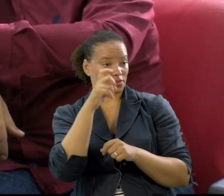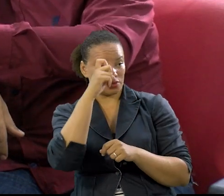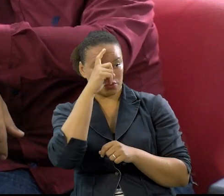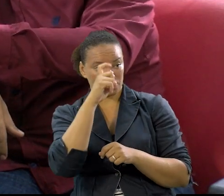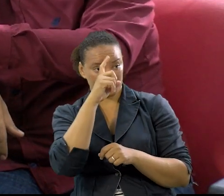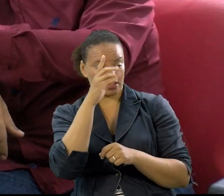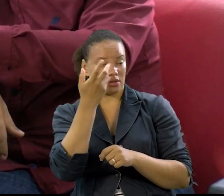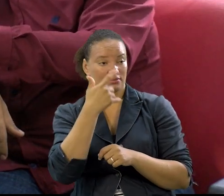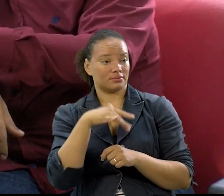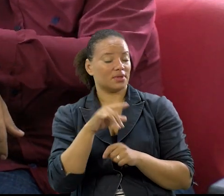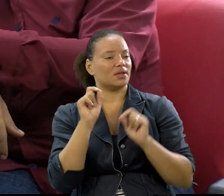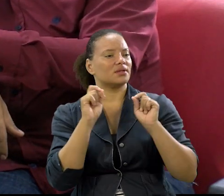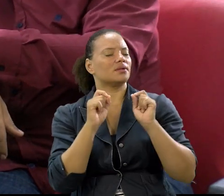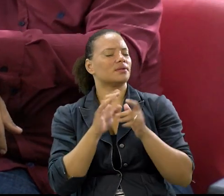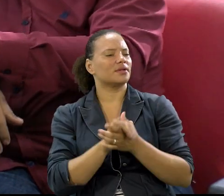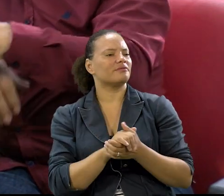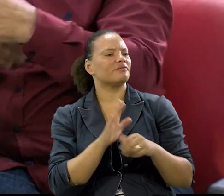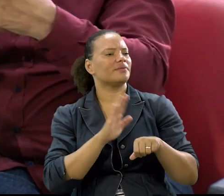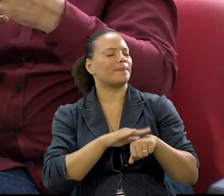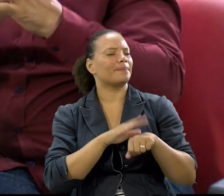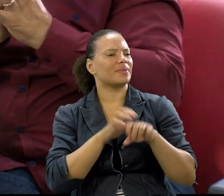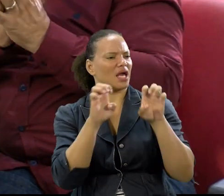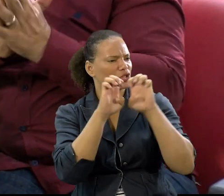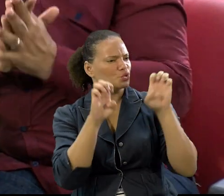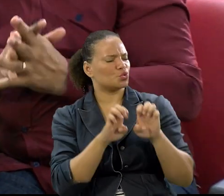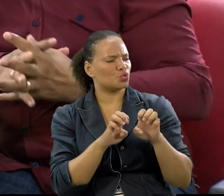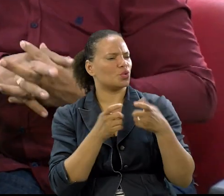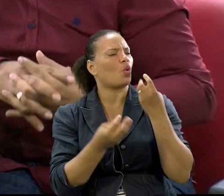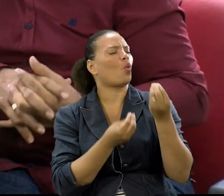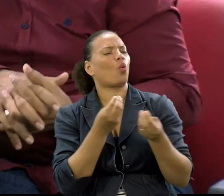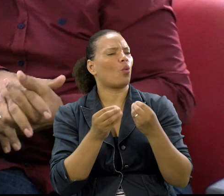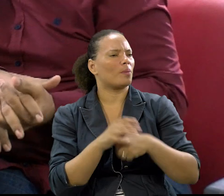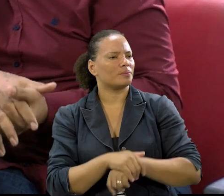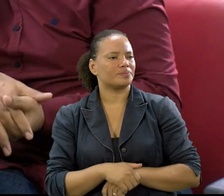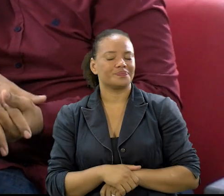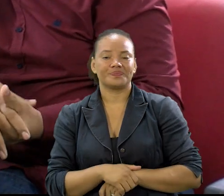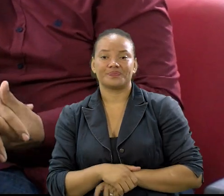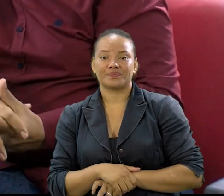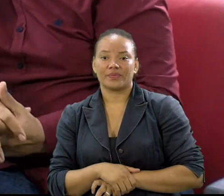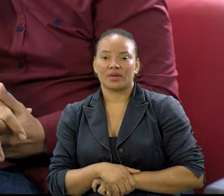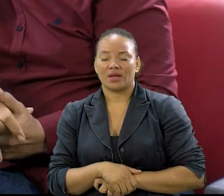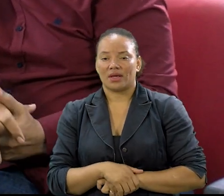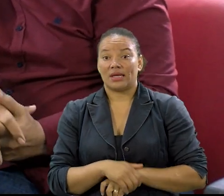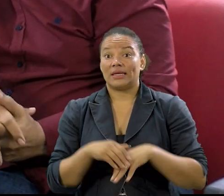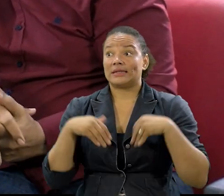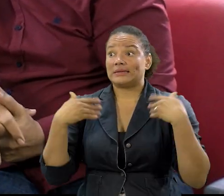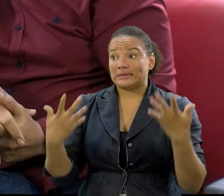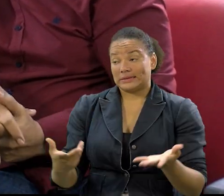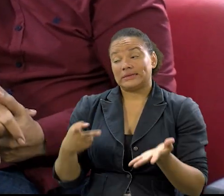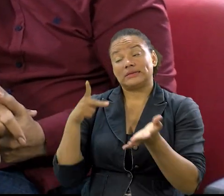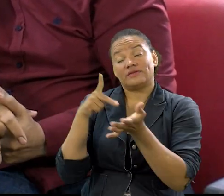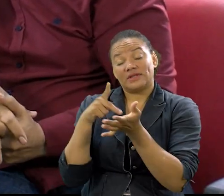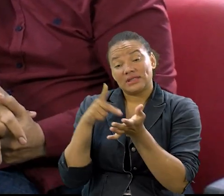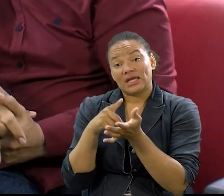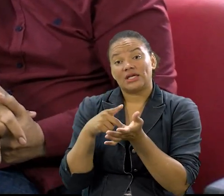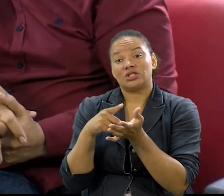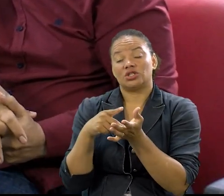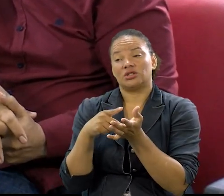Cómo e Damião eh hoje a estrutura de vocês Sérgio como é que tá é na verdade nós passamos